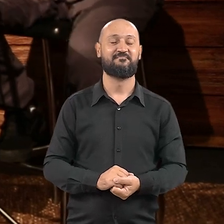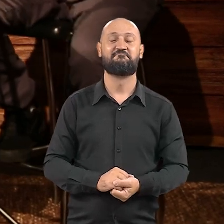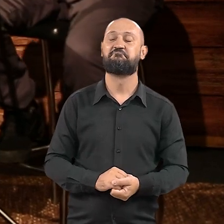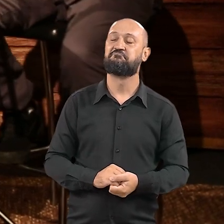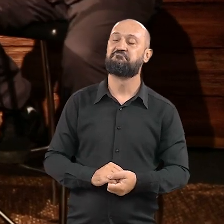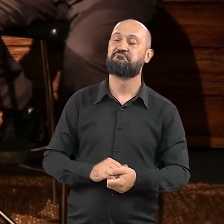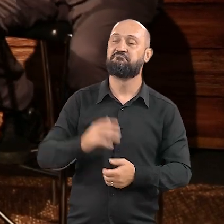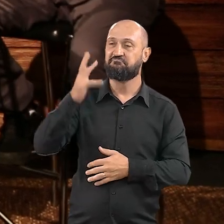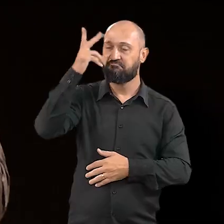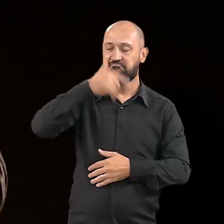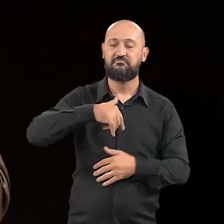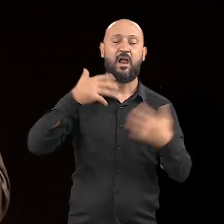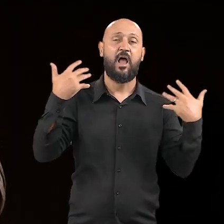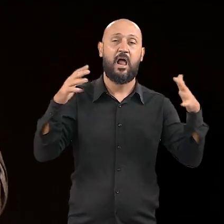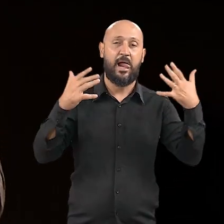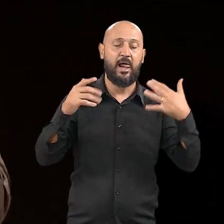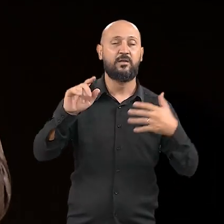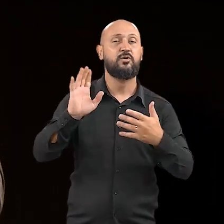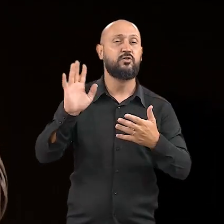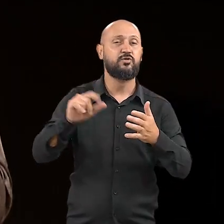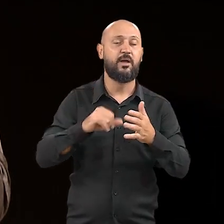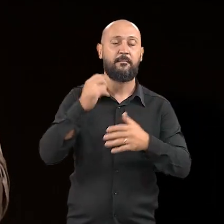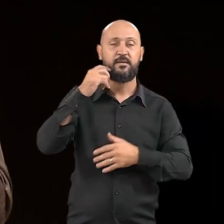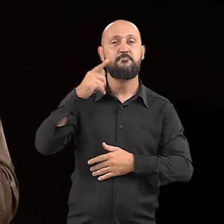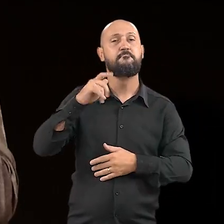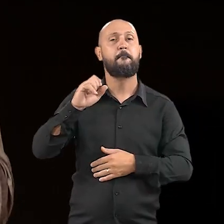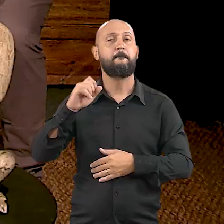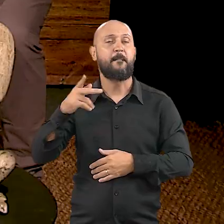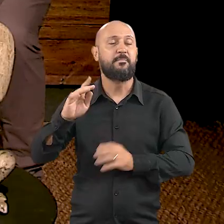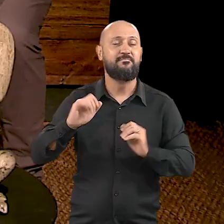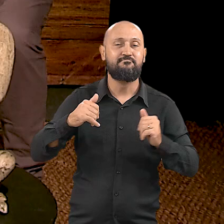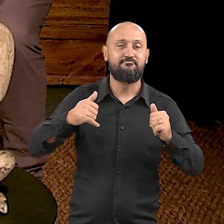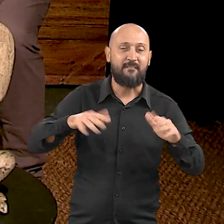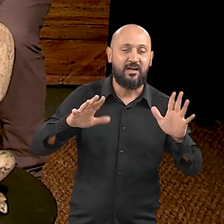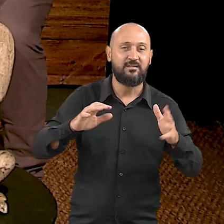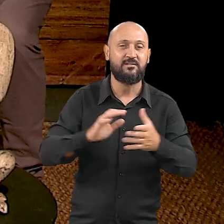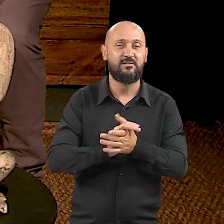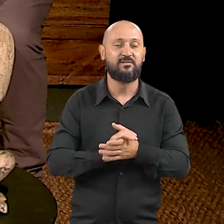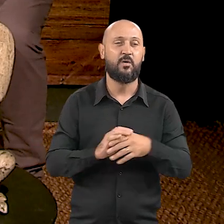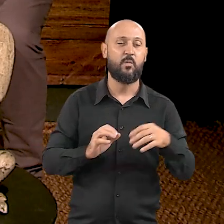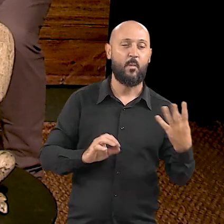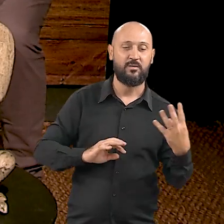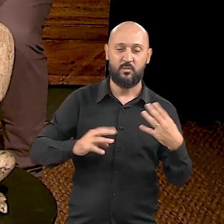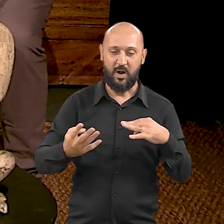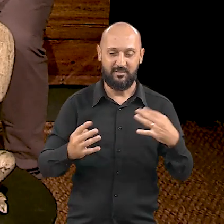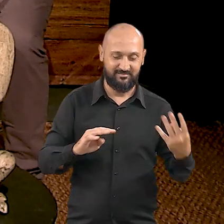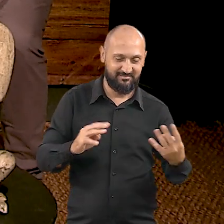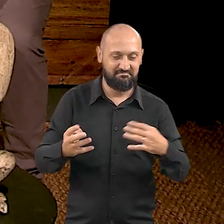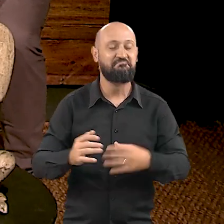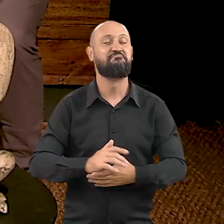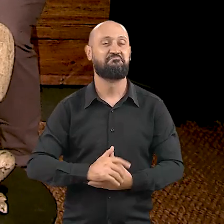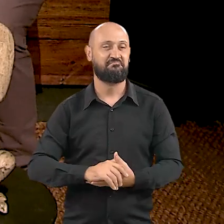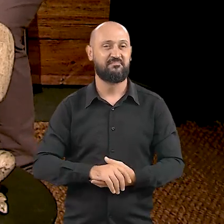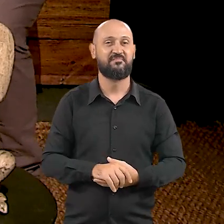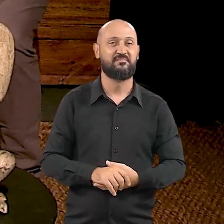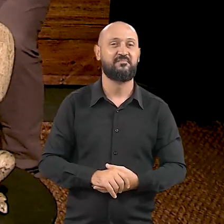Linda homenagem. E assim, essa já é mais pop, assim, essa coisa mais 4x4 ali, né? Tem umas